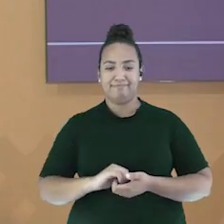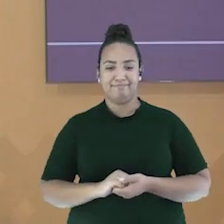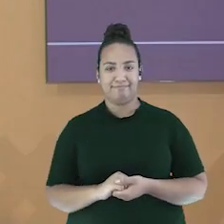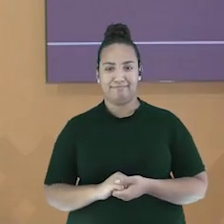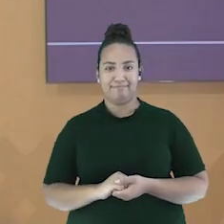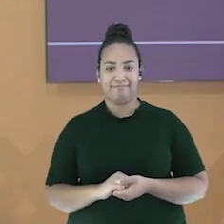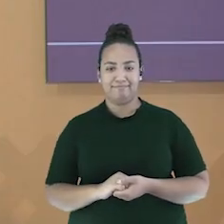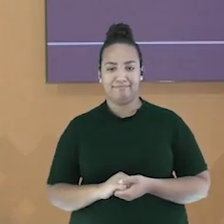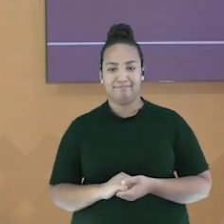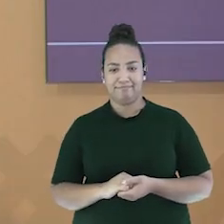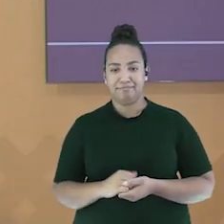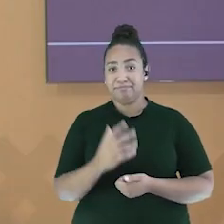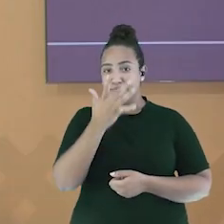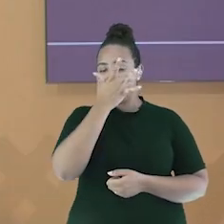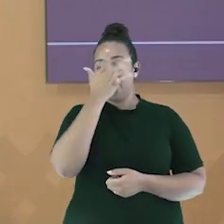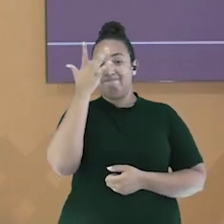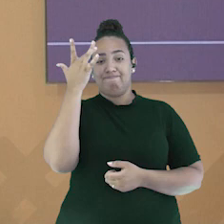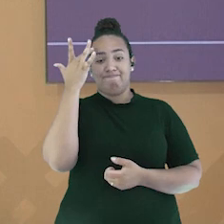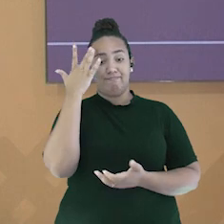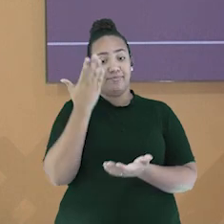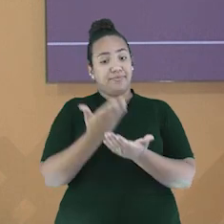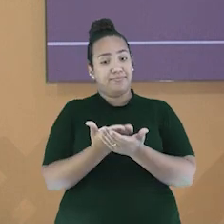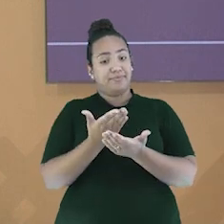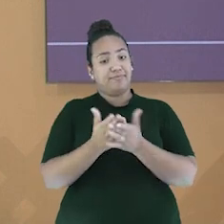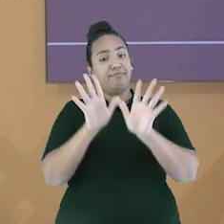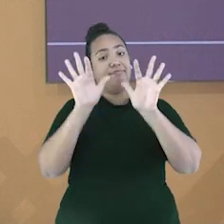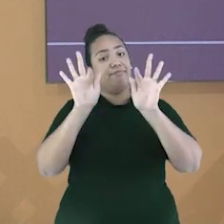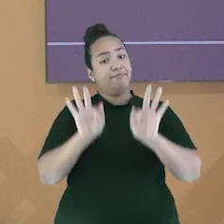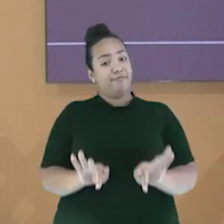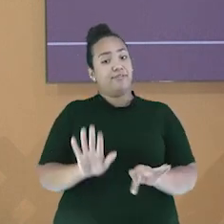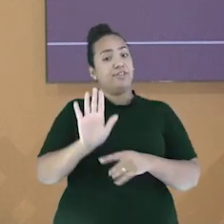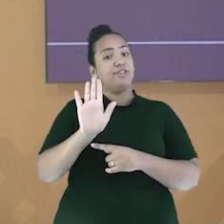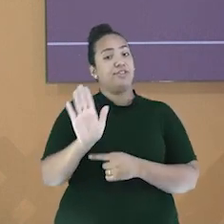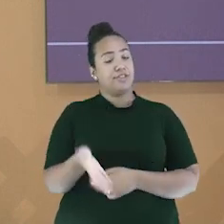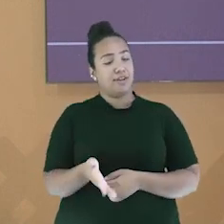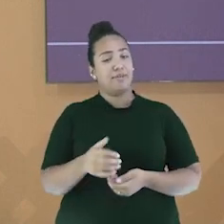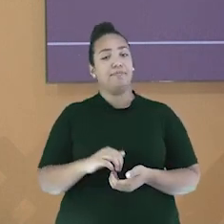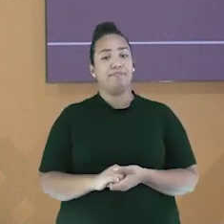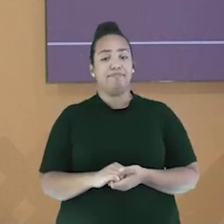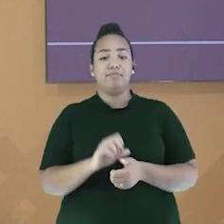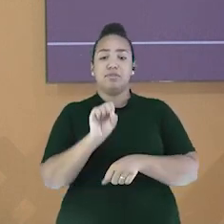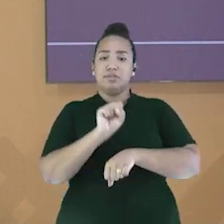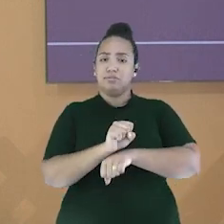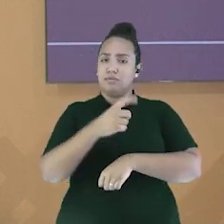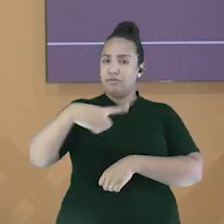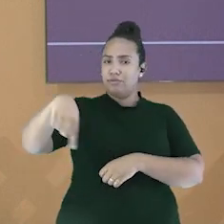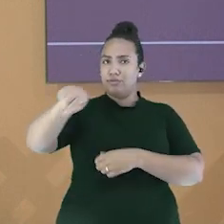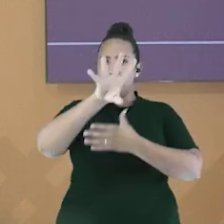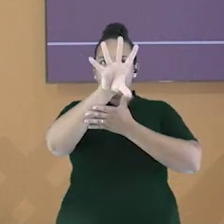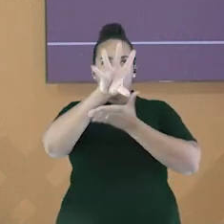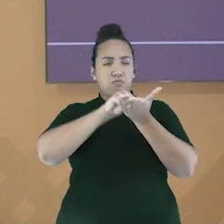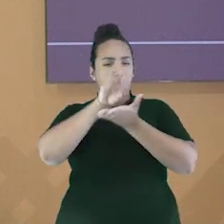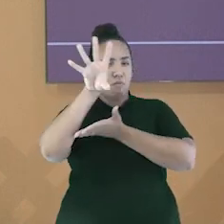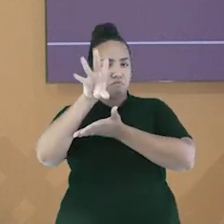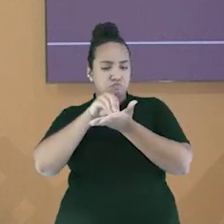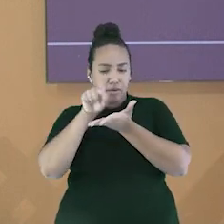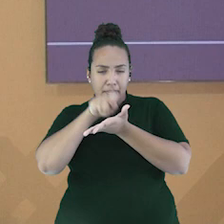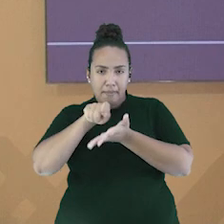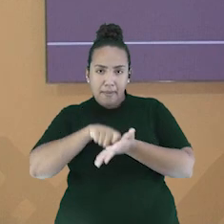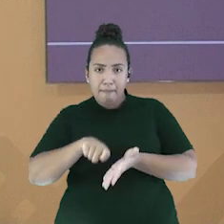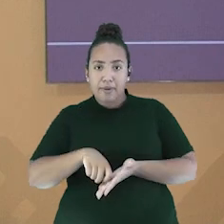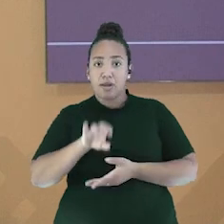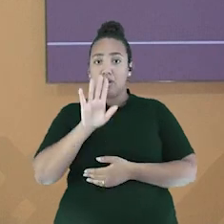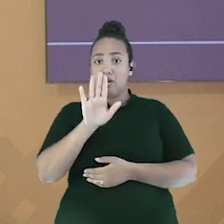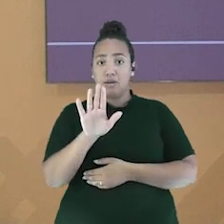galerinha estamos chegando ao final da nossa aula de hoje espero que você tenha anotado tudo mas se você não